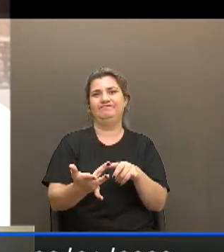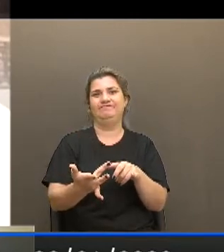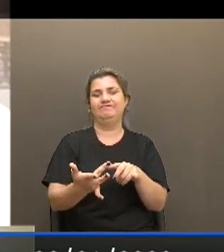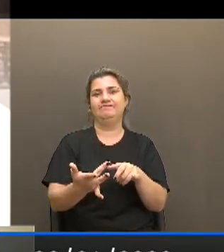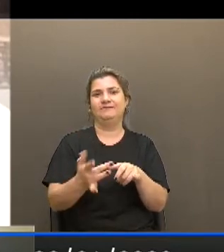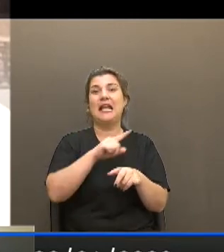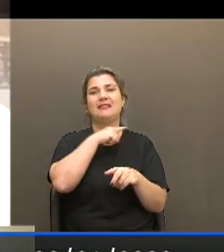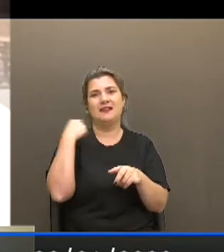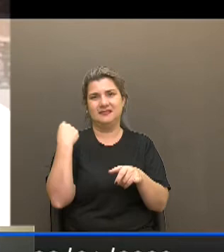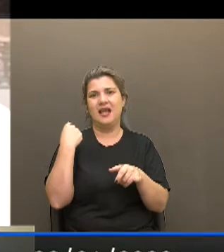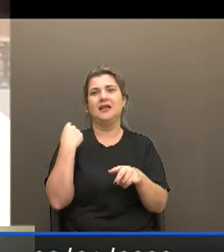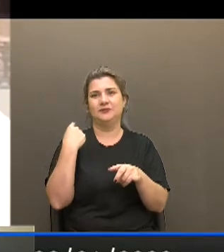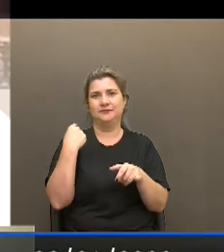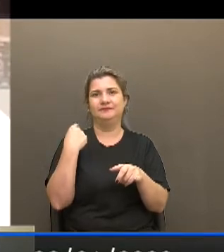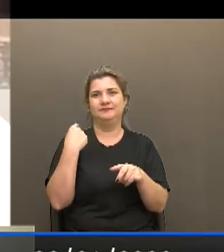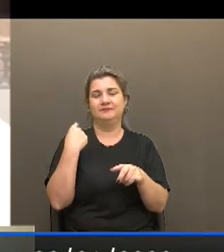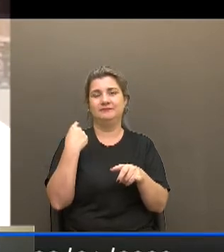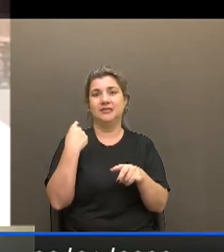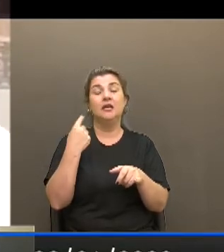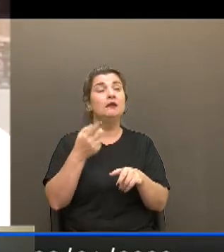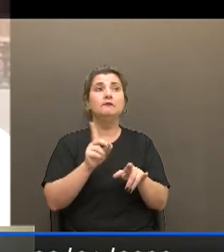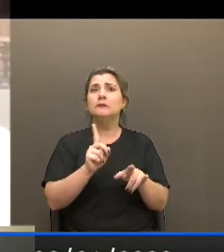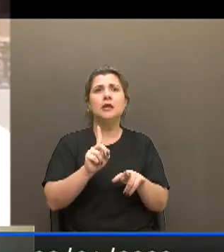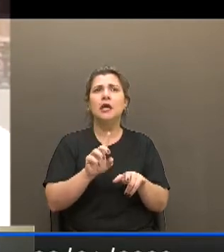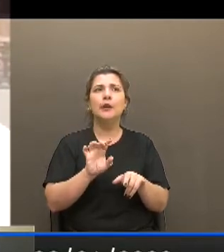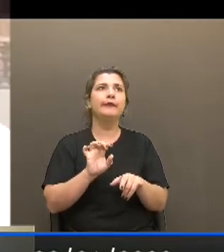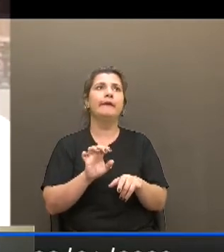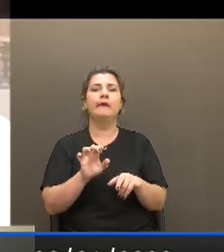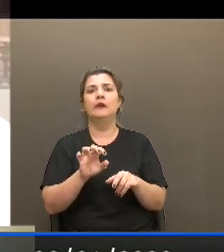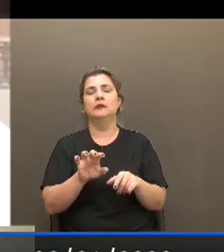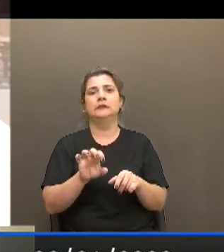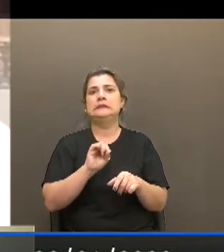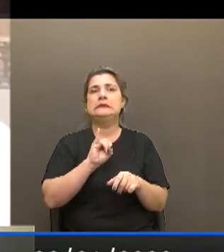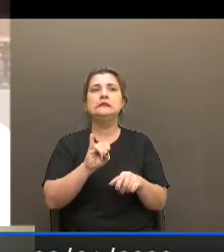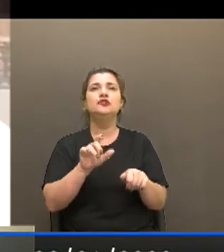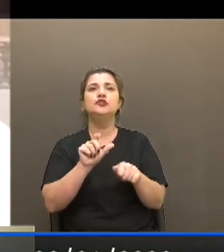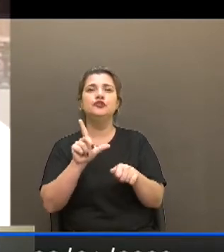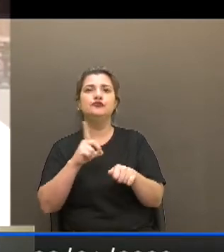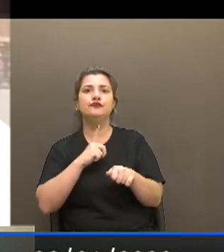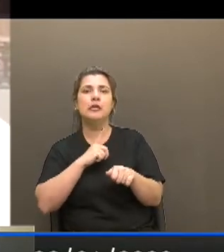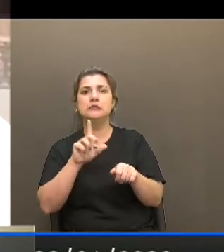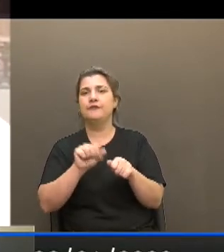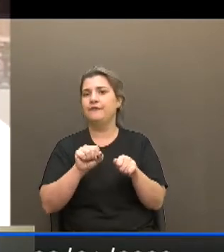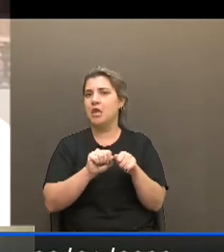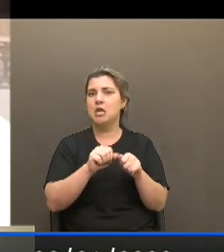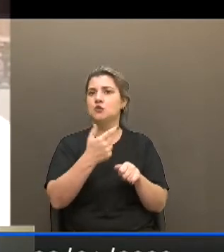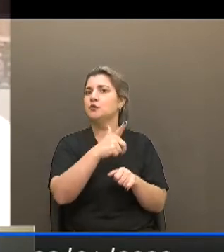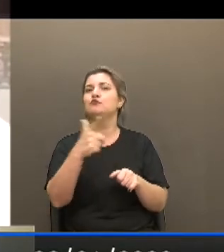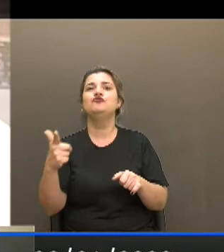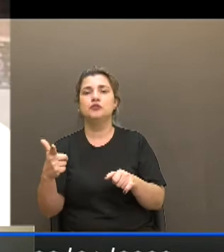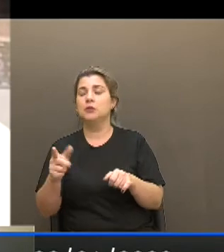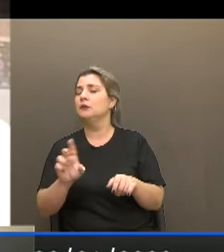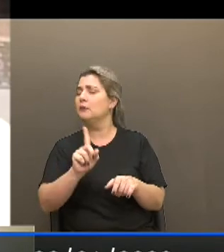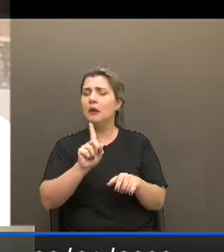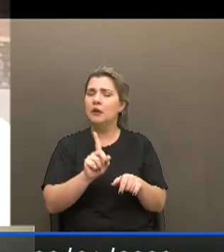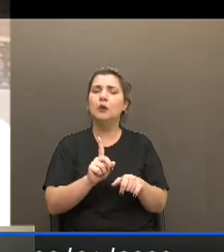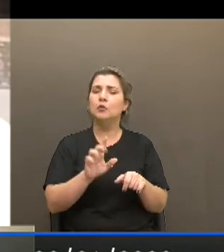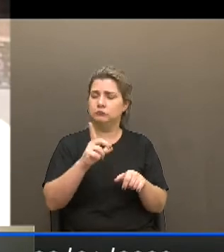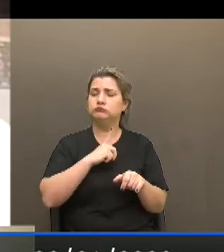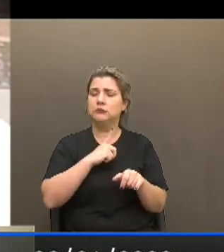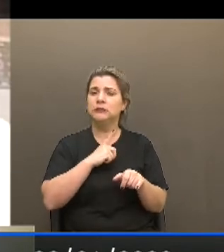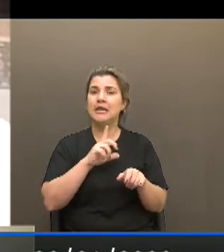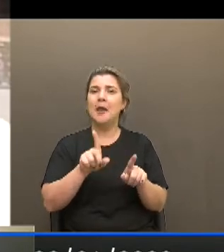minimizada a situação. Não que ela não existiria. E vários aqui já fui contemplado pelas falas, eu queria reforçar